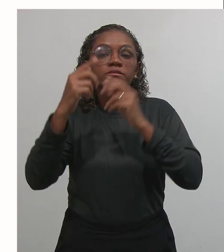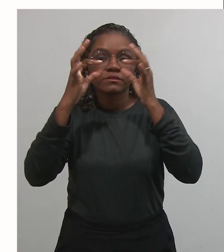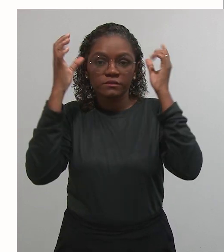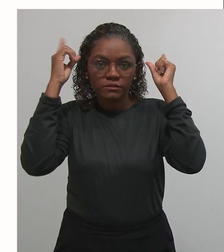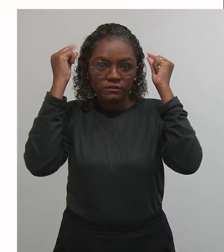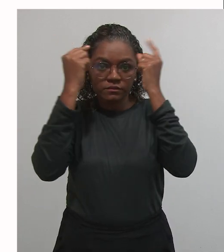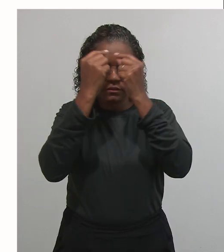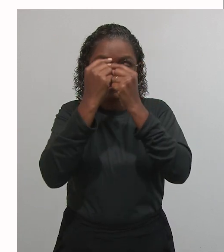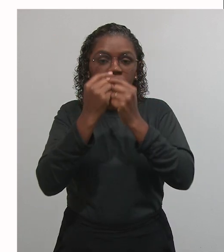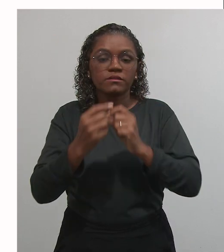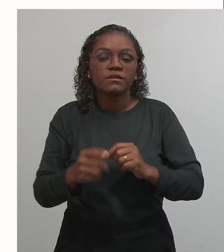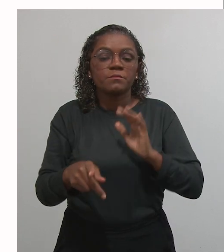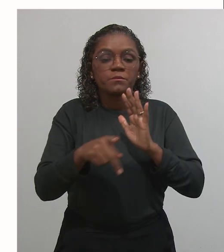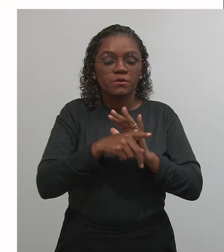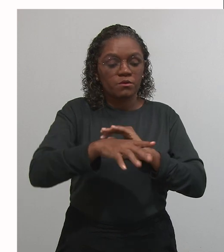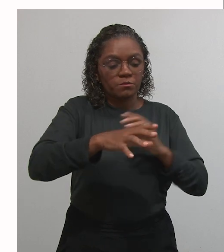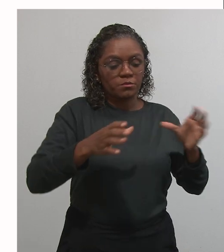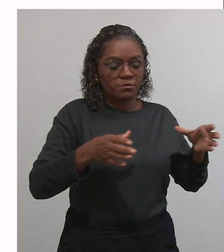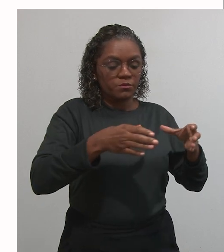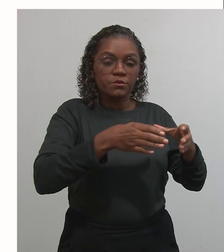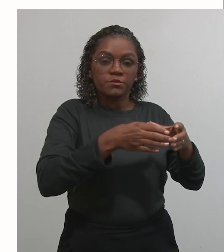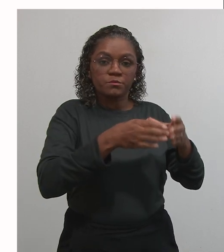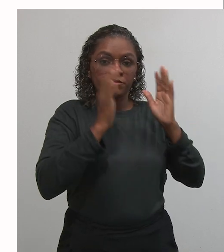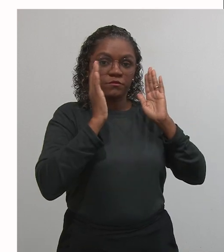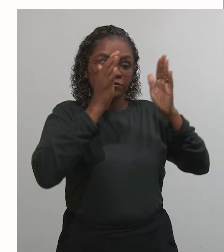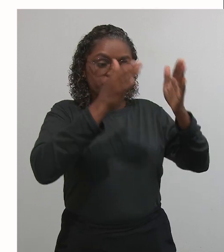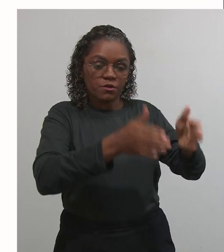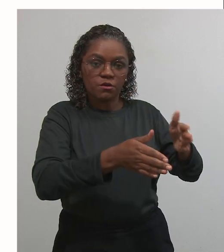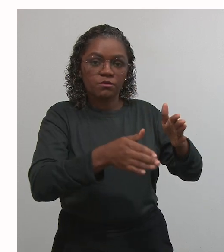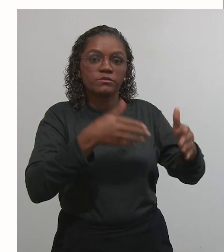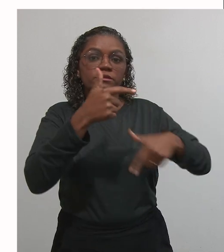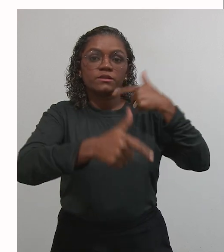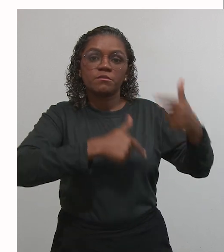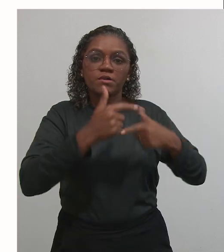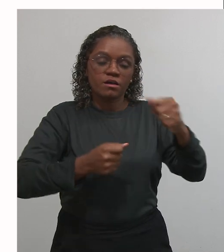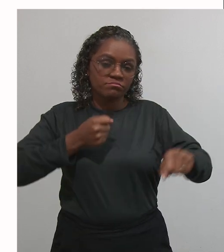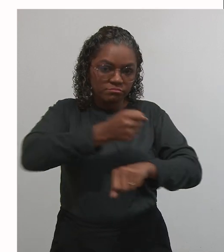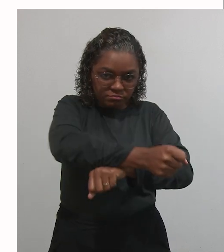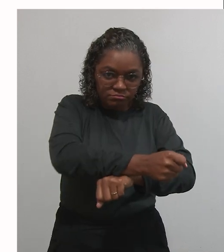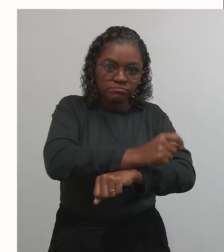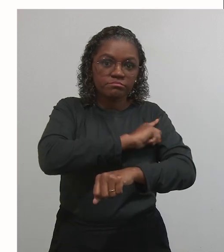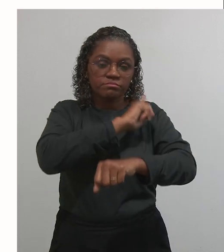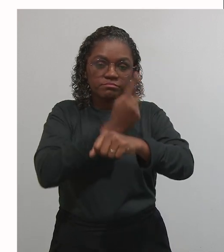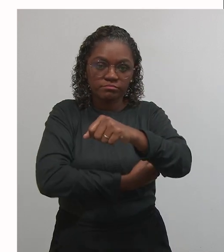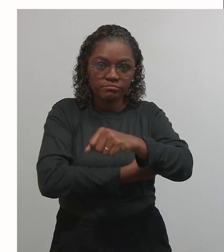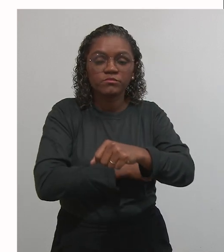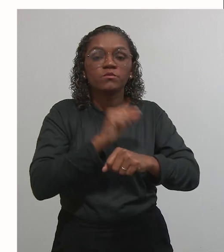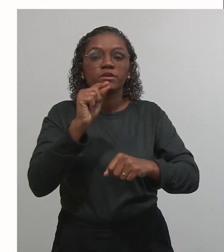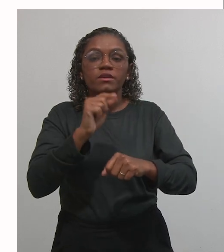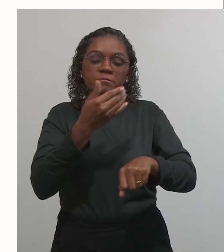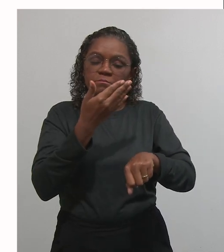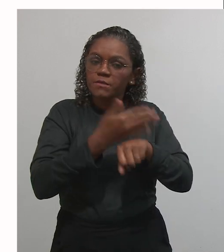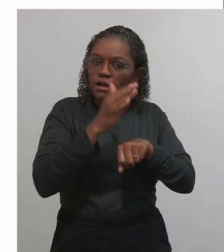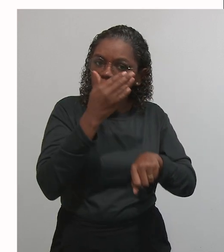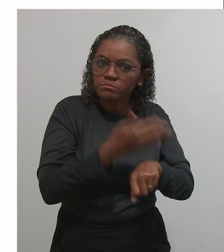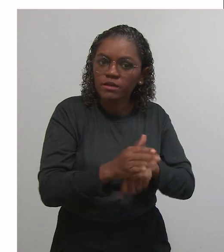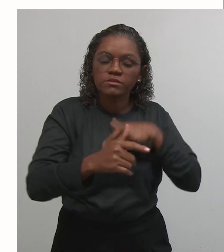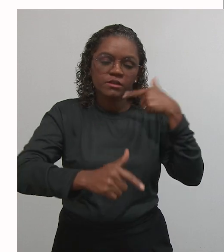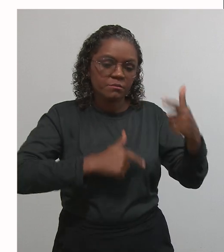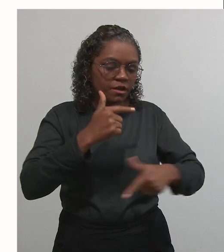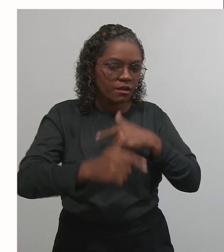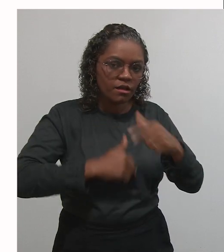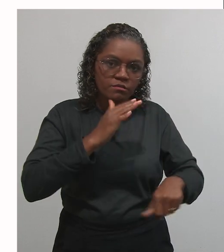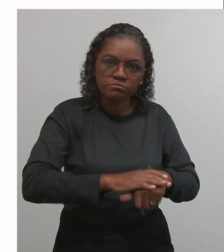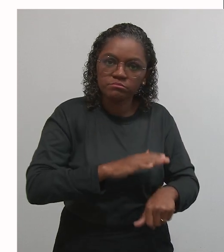para atividades braçais, né? Então, educação para se já botar em prática e